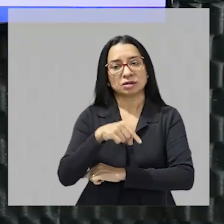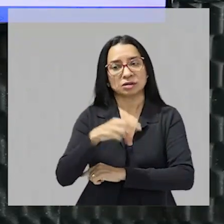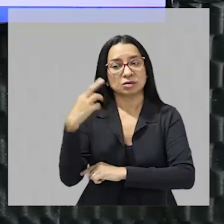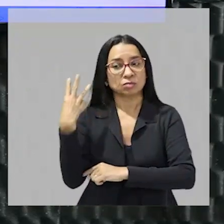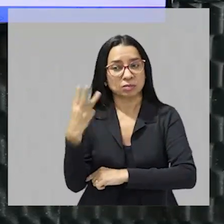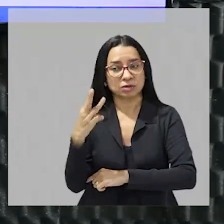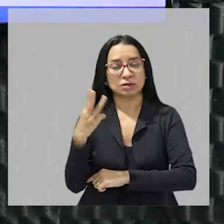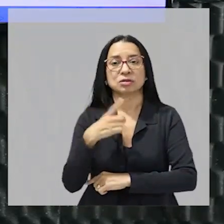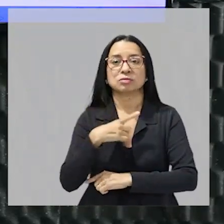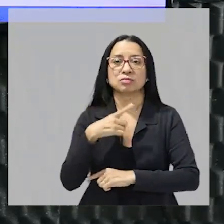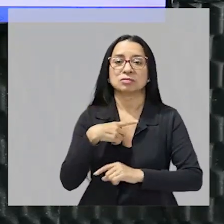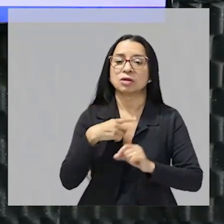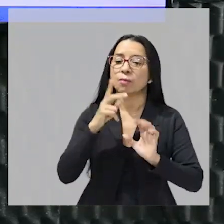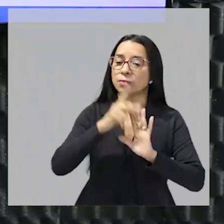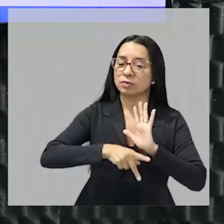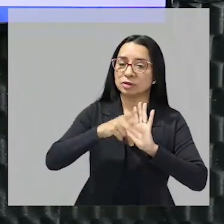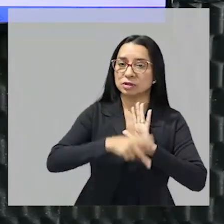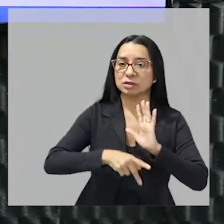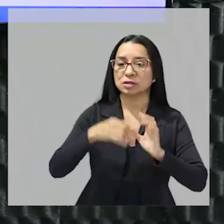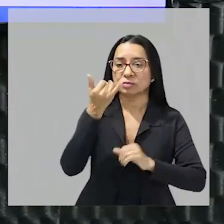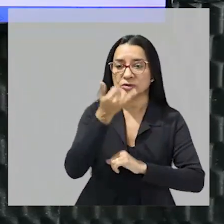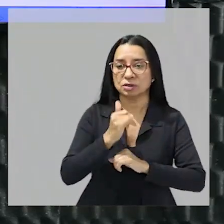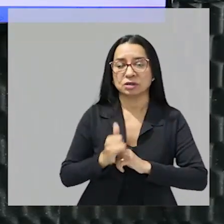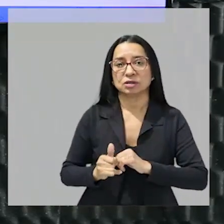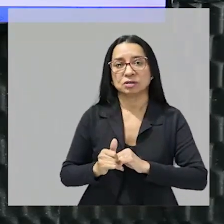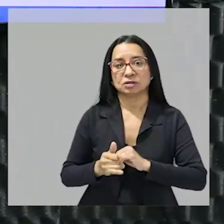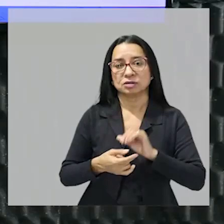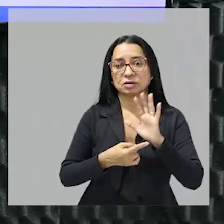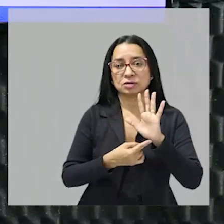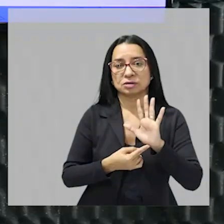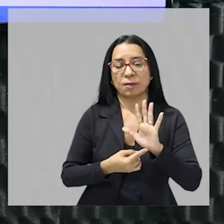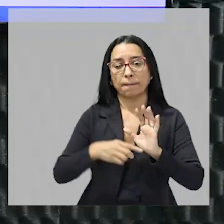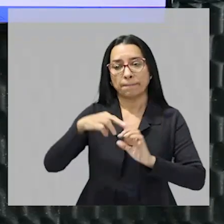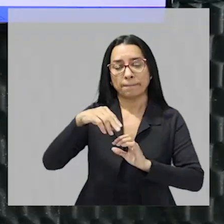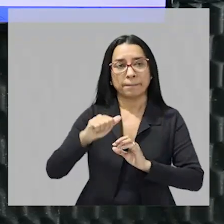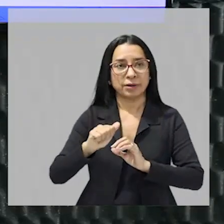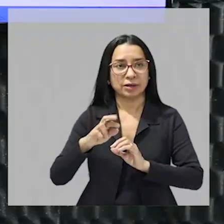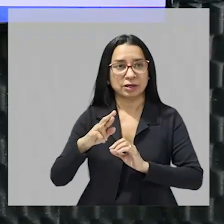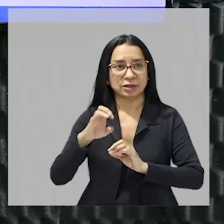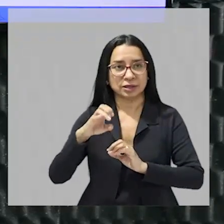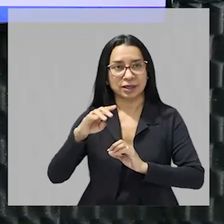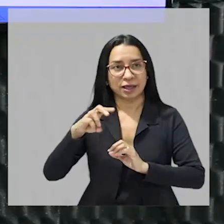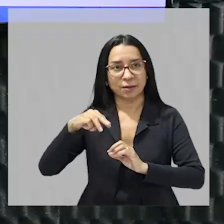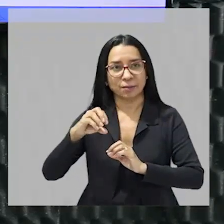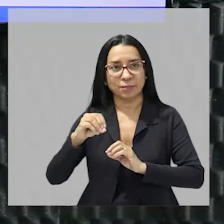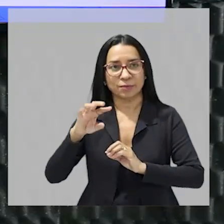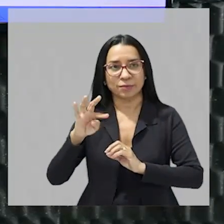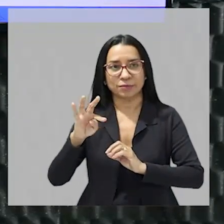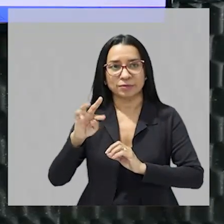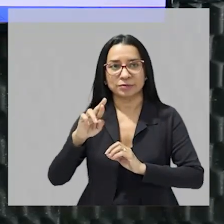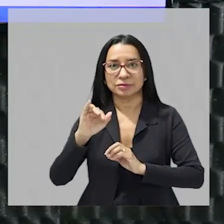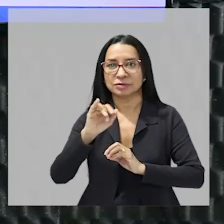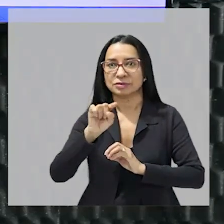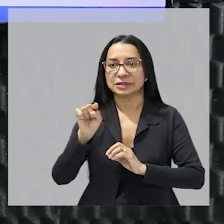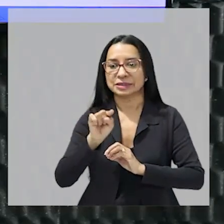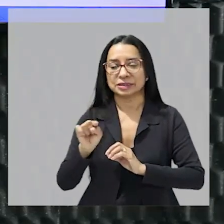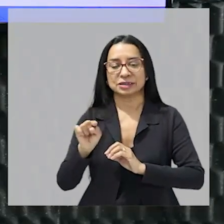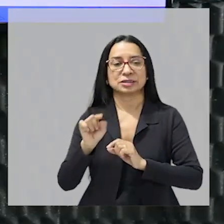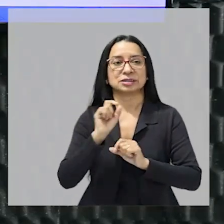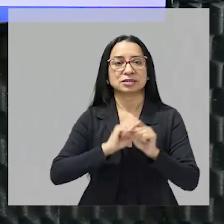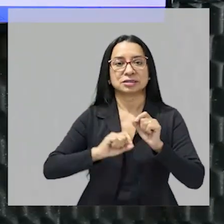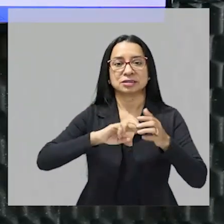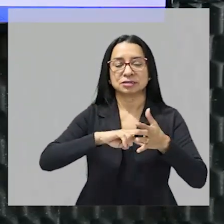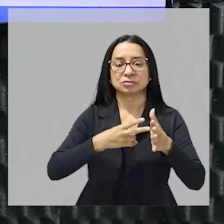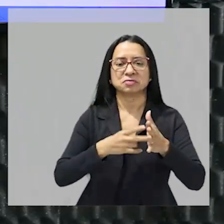Maranhão, galera, nós temos um potencial de energia chamado energia maremotriz. Vou te repetir. Energia maremotriz, que